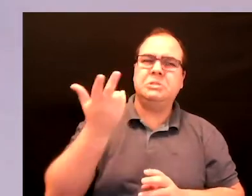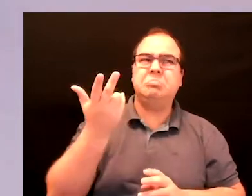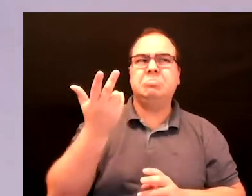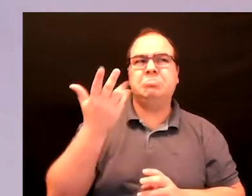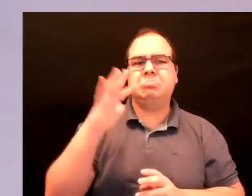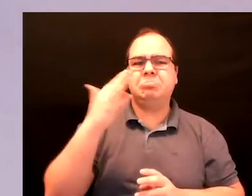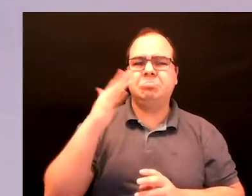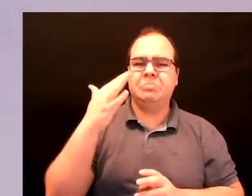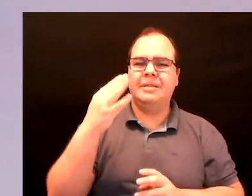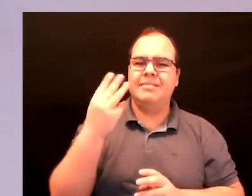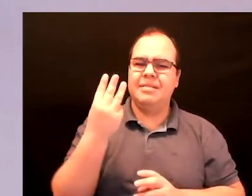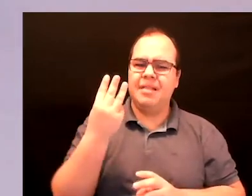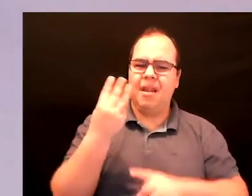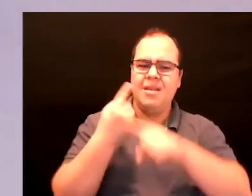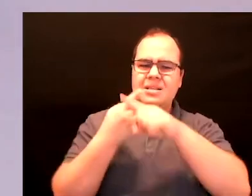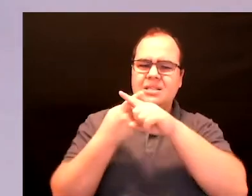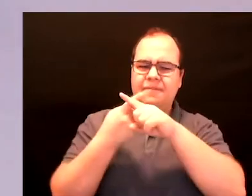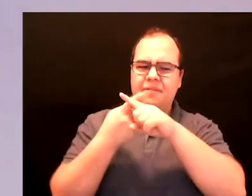Acho que 3 vezes